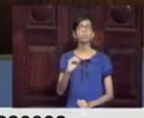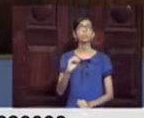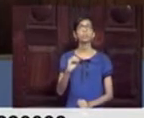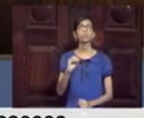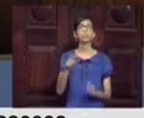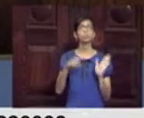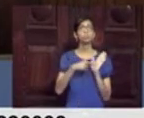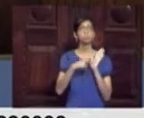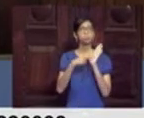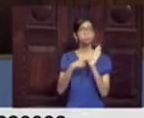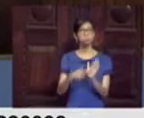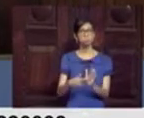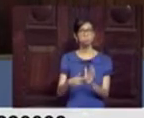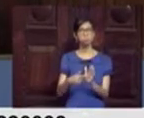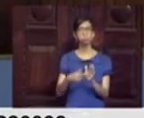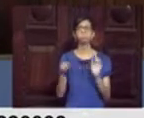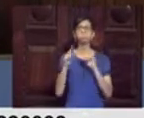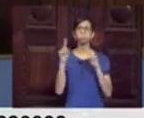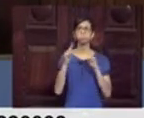apresentamos uma denúncia